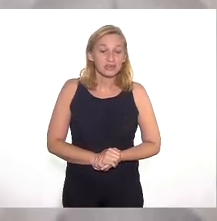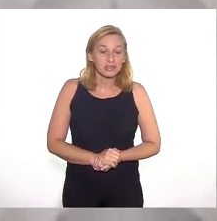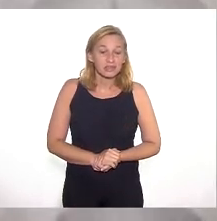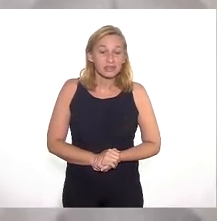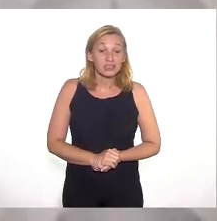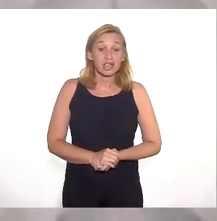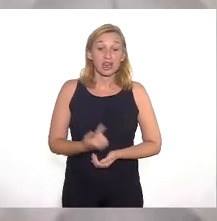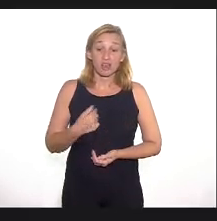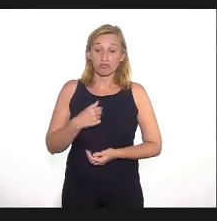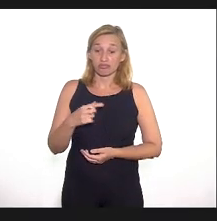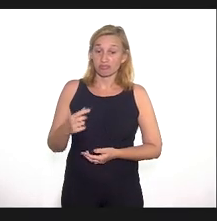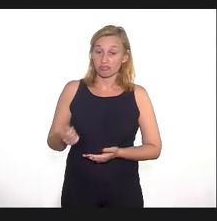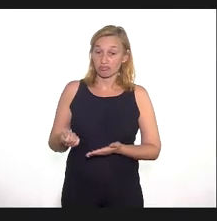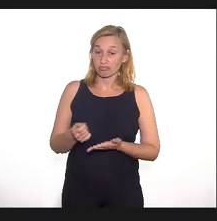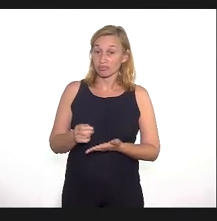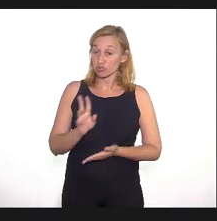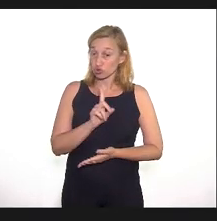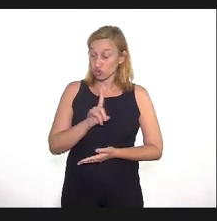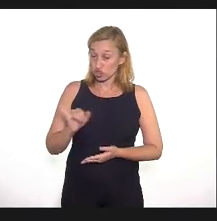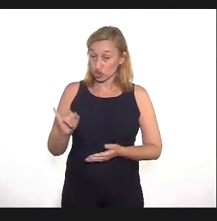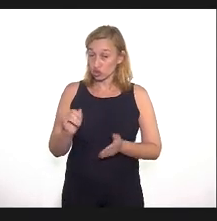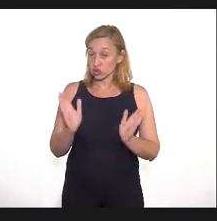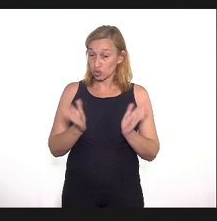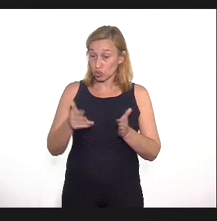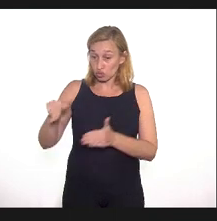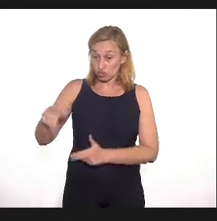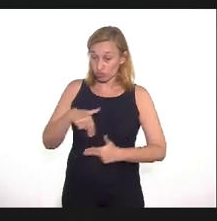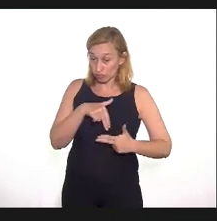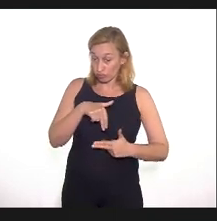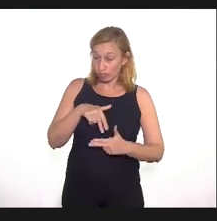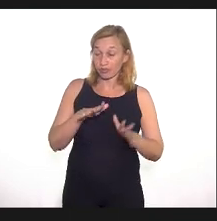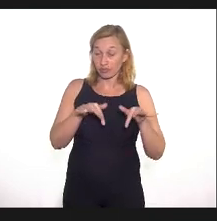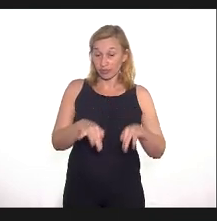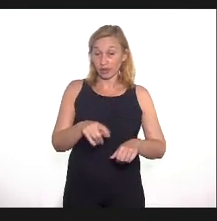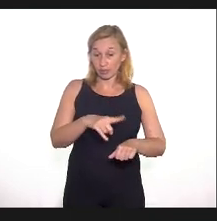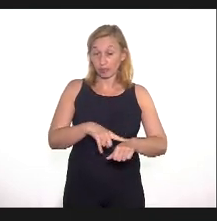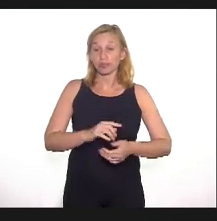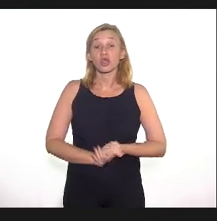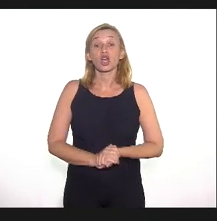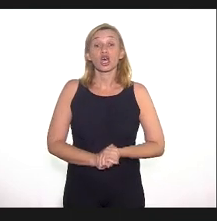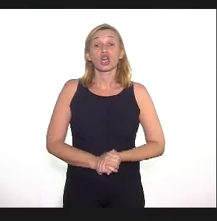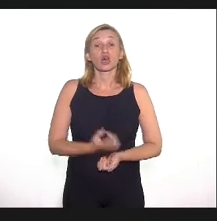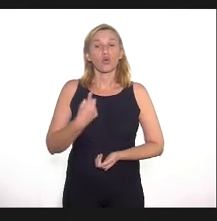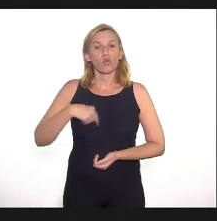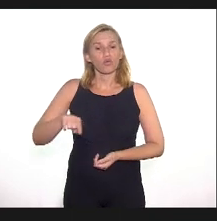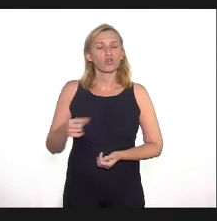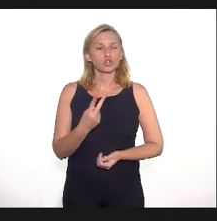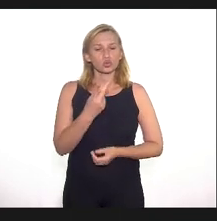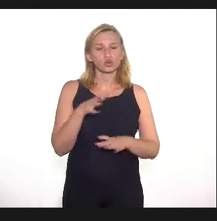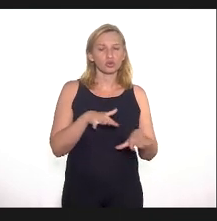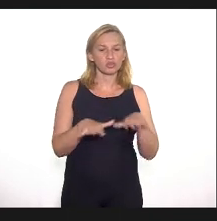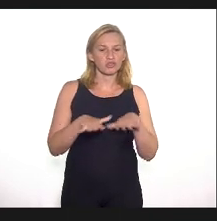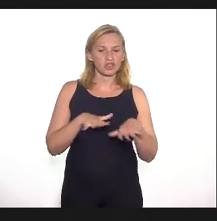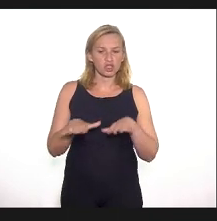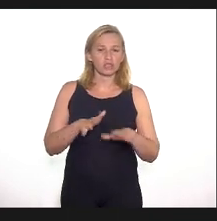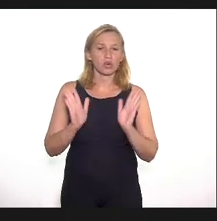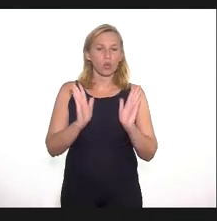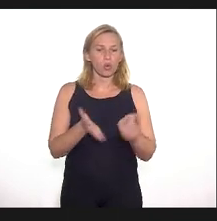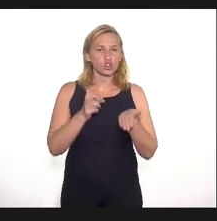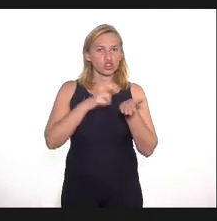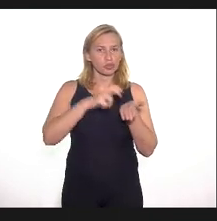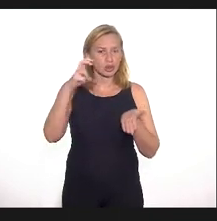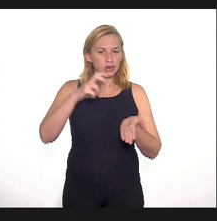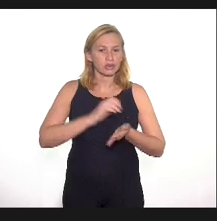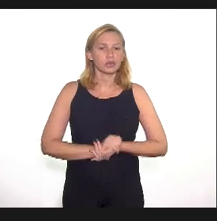me inscrevi aqui na data de hoje no expediente final, porque estive em duas manifestações, hoje pela